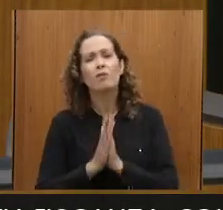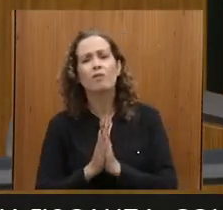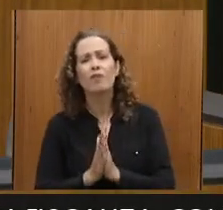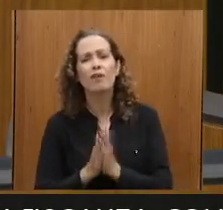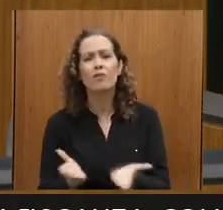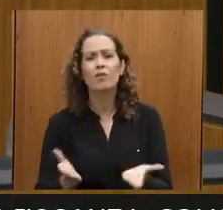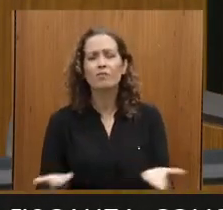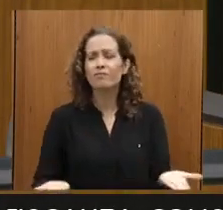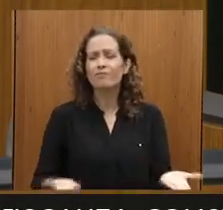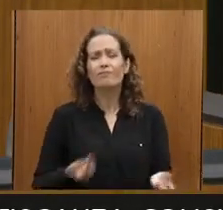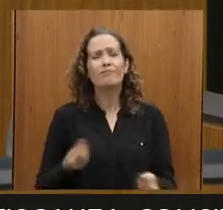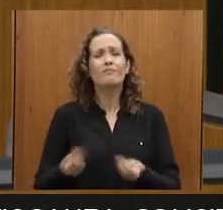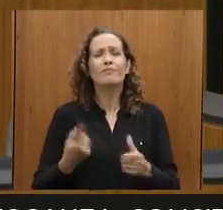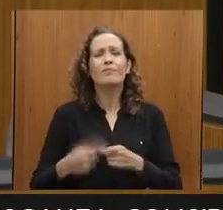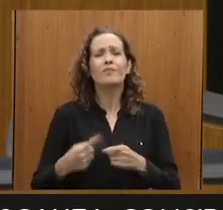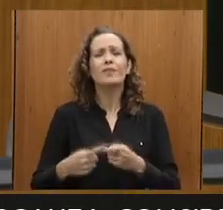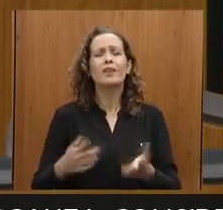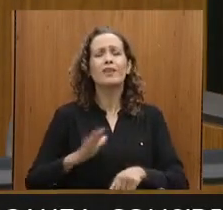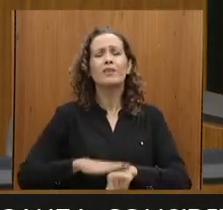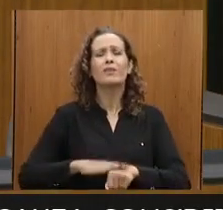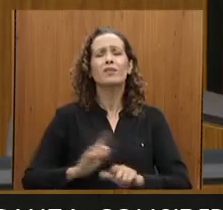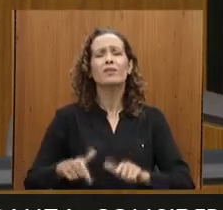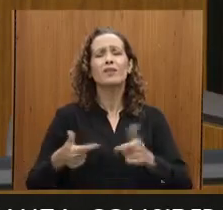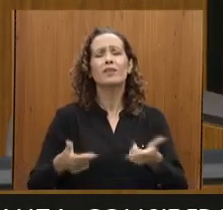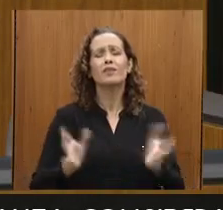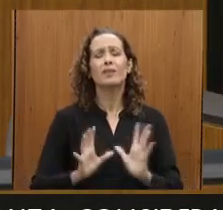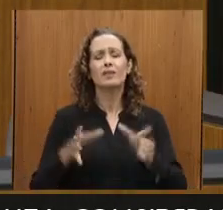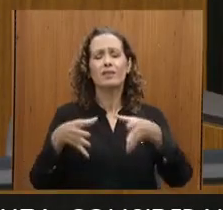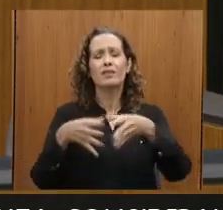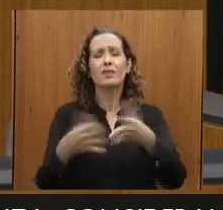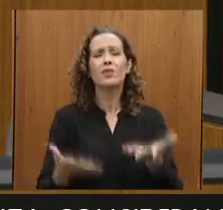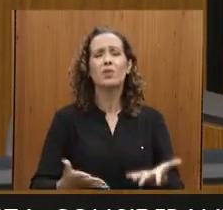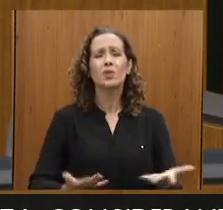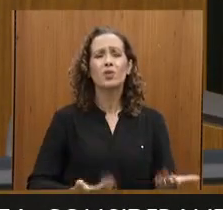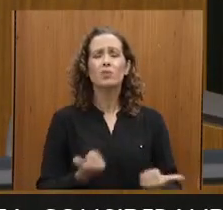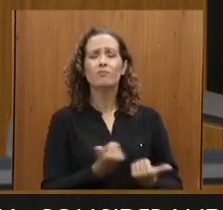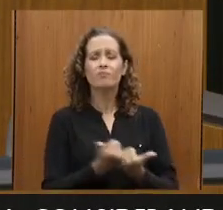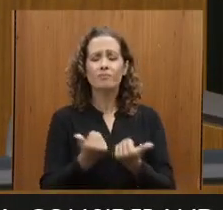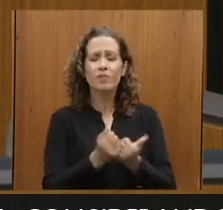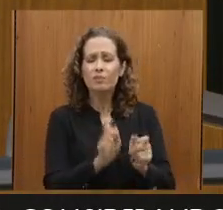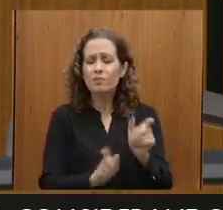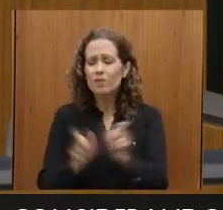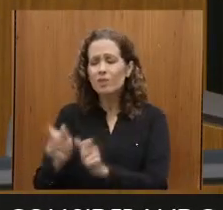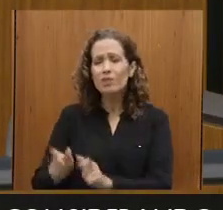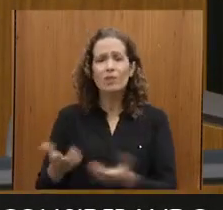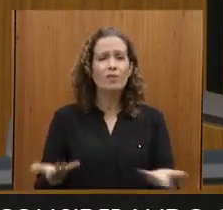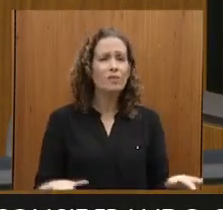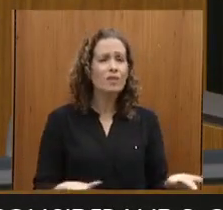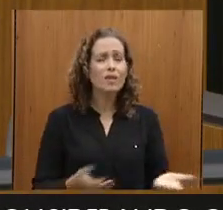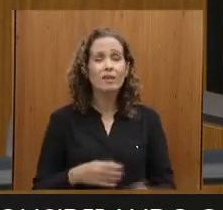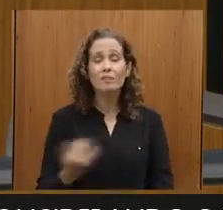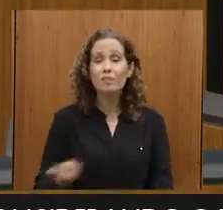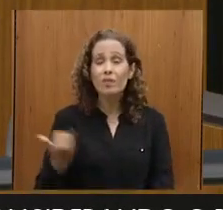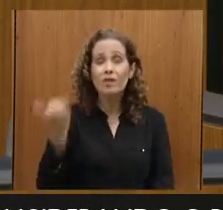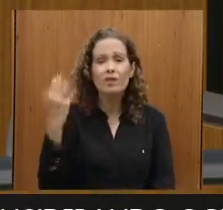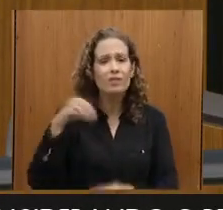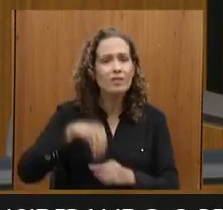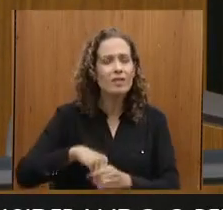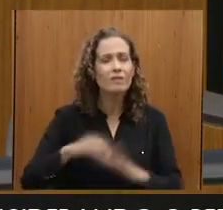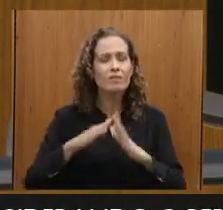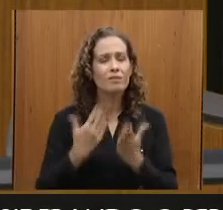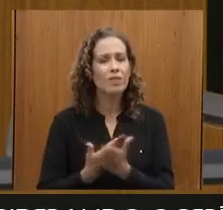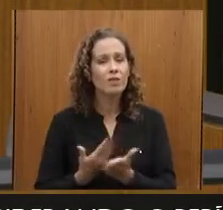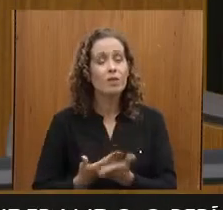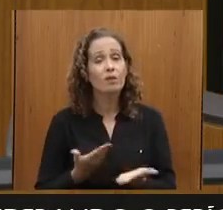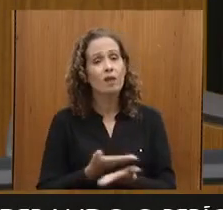vocês estão promovendo a essas auxiliares de serviço, que são peças fundamentais na escola, importantíssimas. São essas